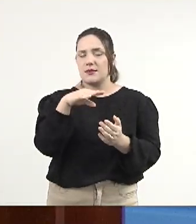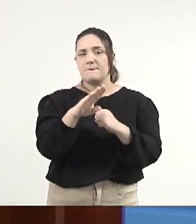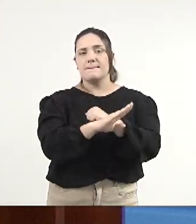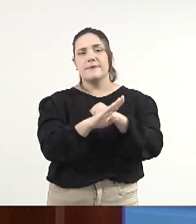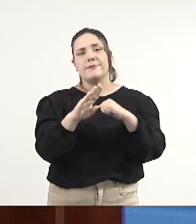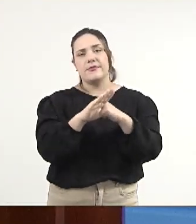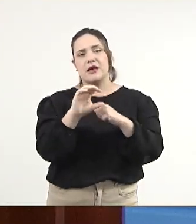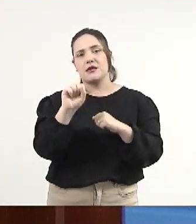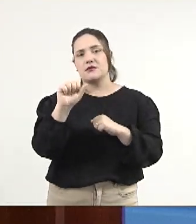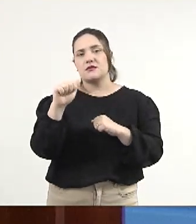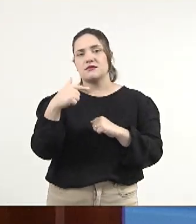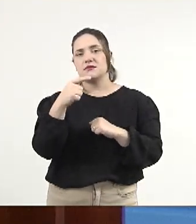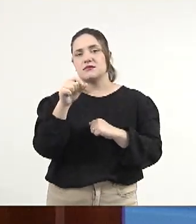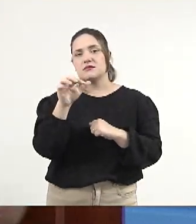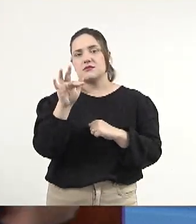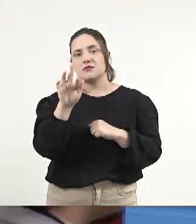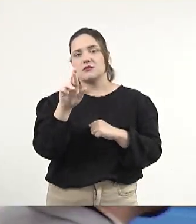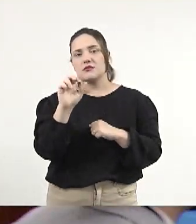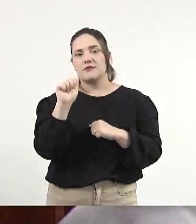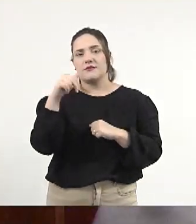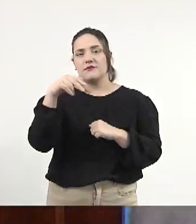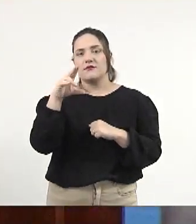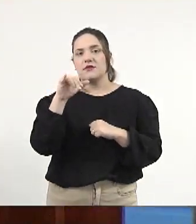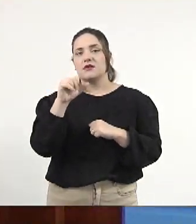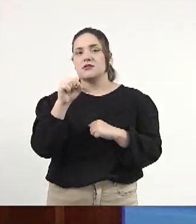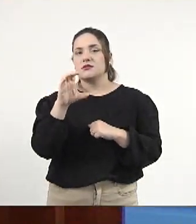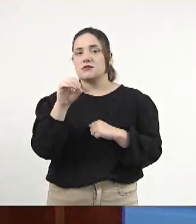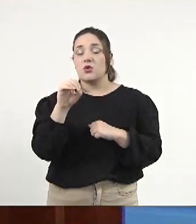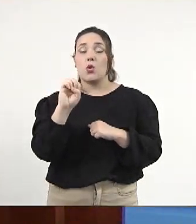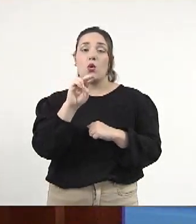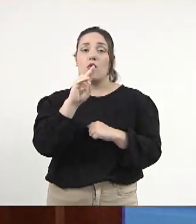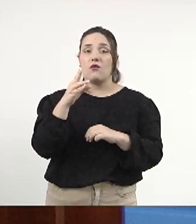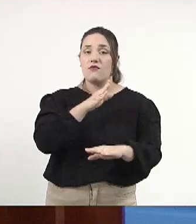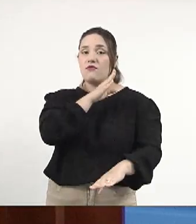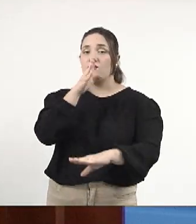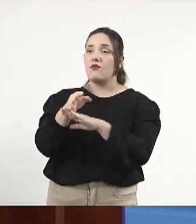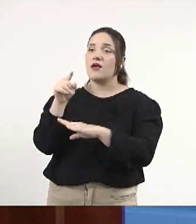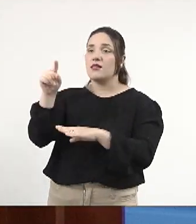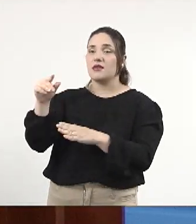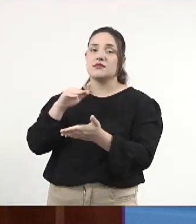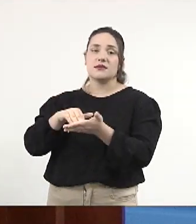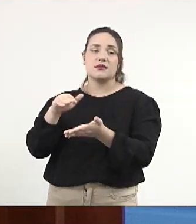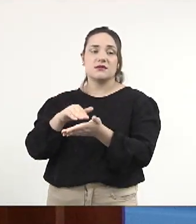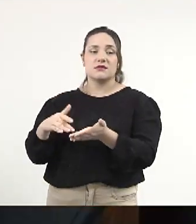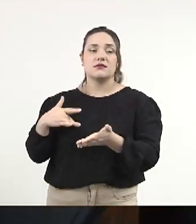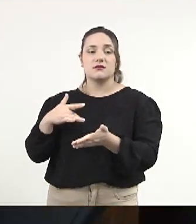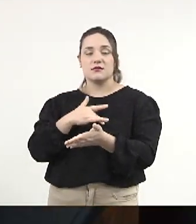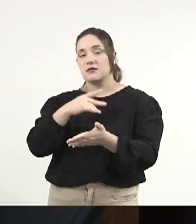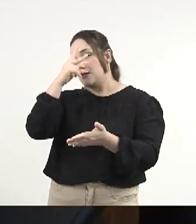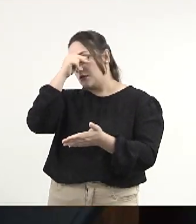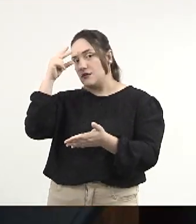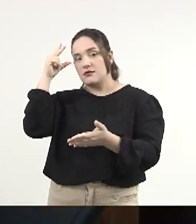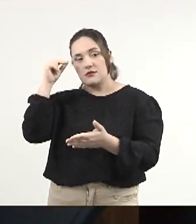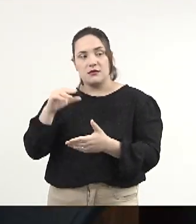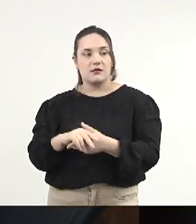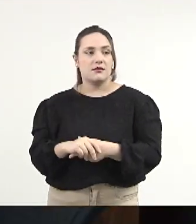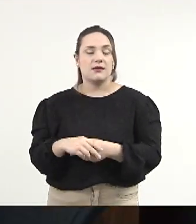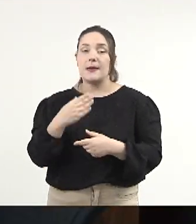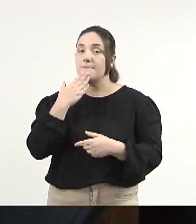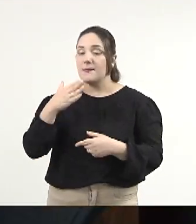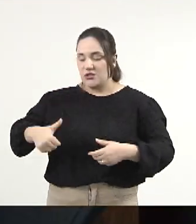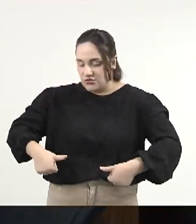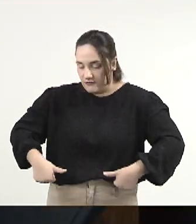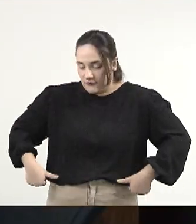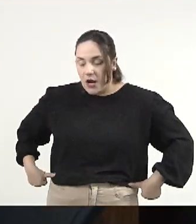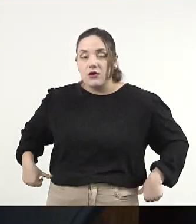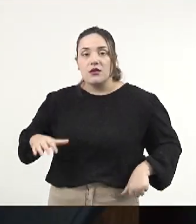Francisco, ou batem as portas da Secretaria de Saúde do município, atrás de fralda para